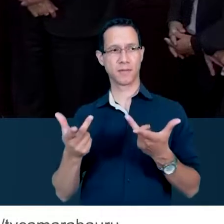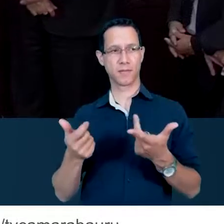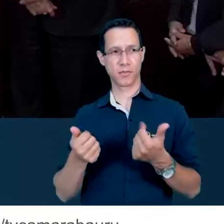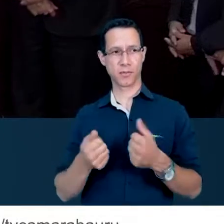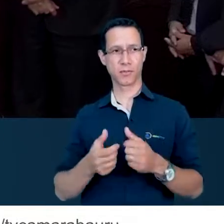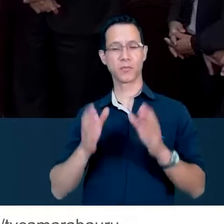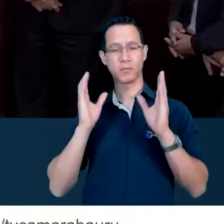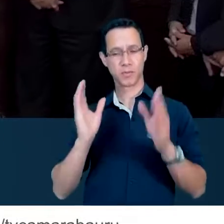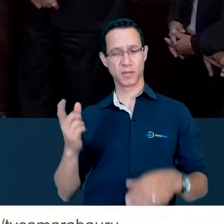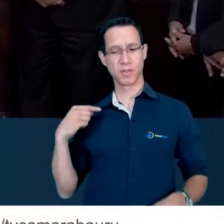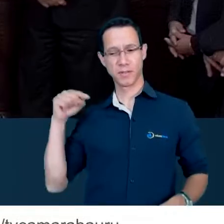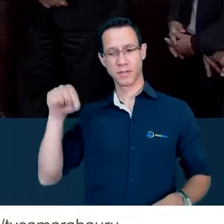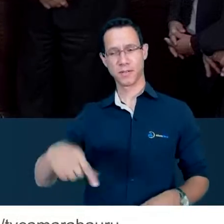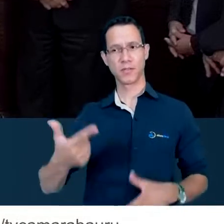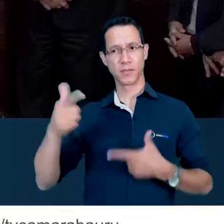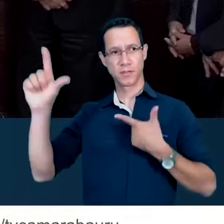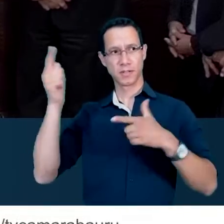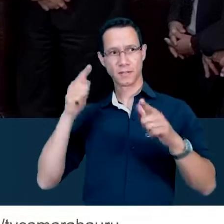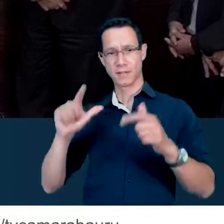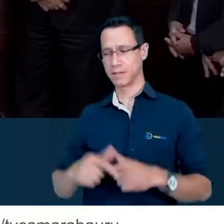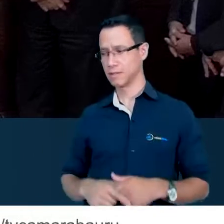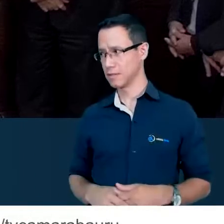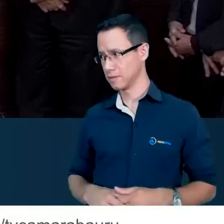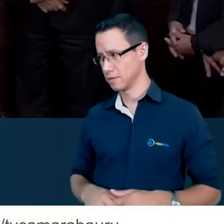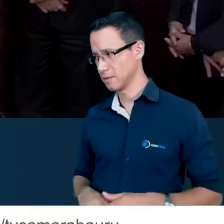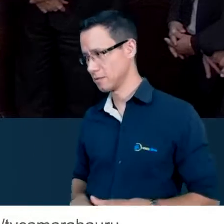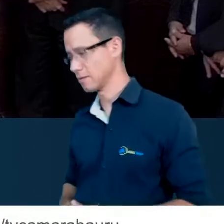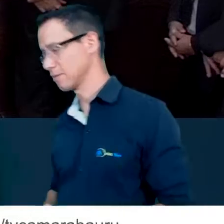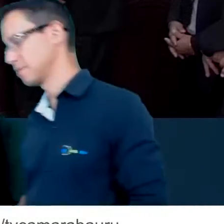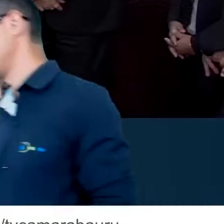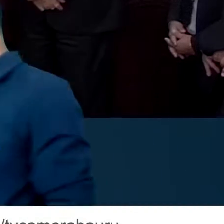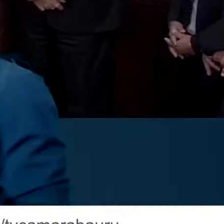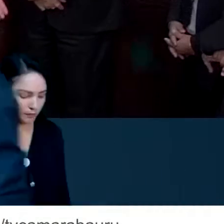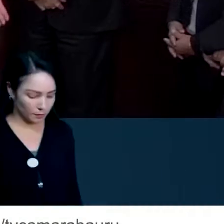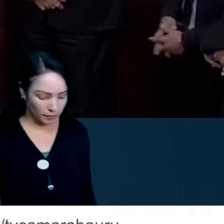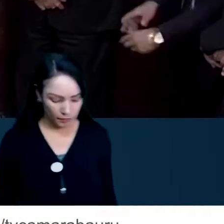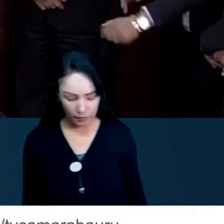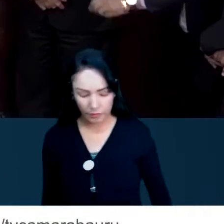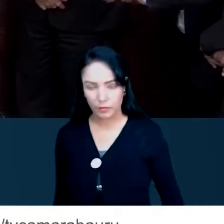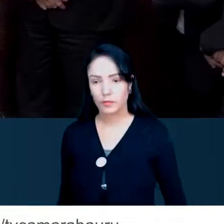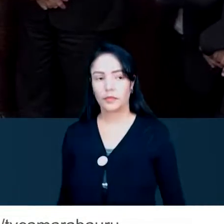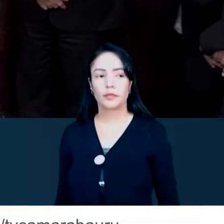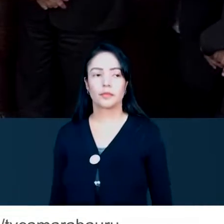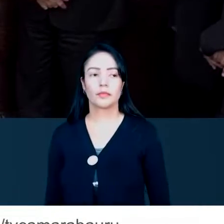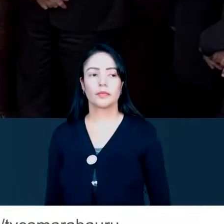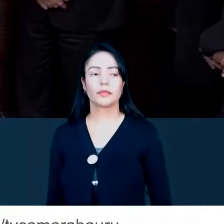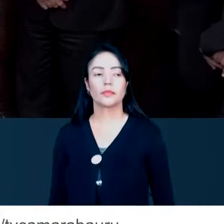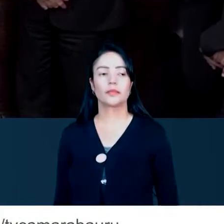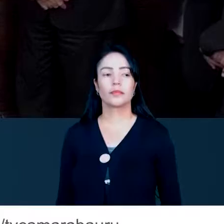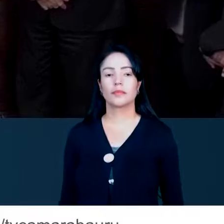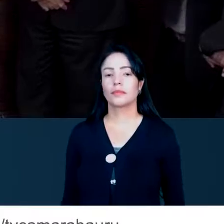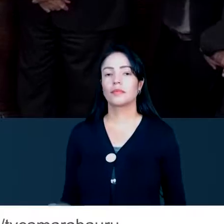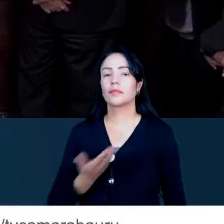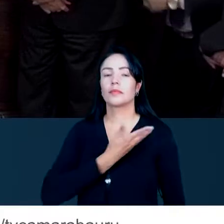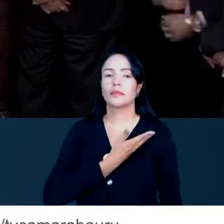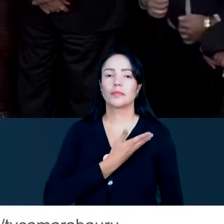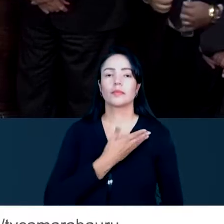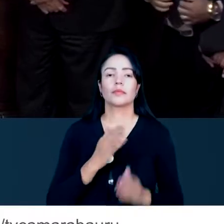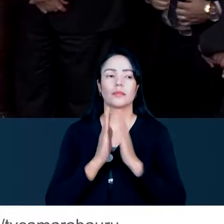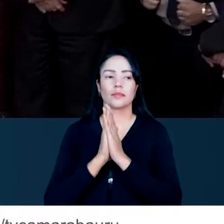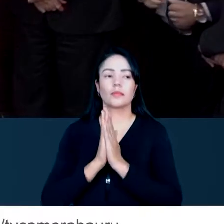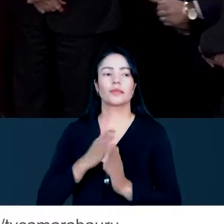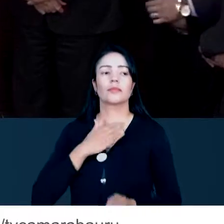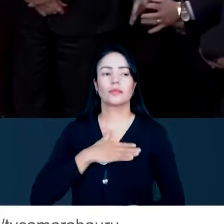aqui outras vezes, acompanhando outros amigos nossos que tiveram o prazer também de ser lembrado por